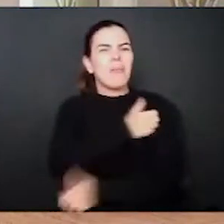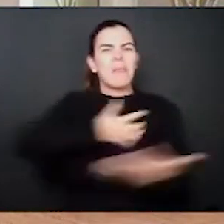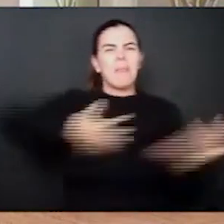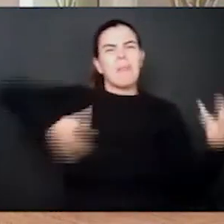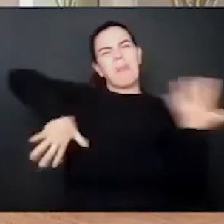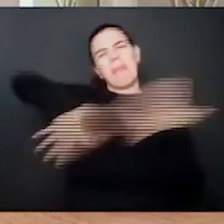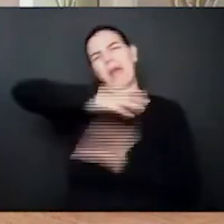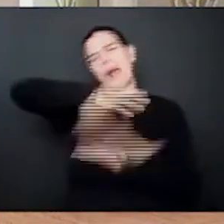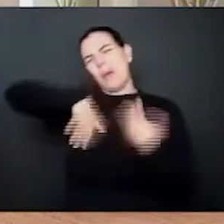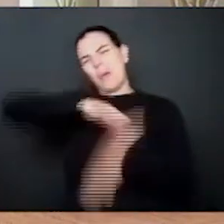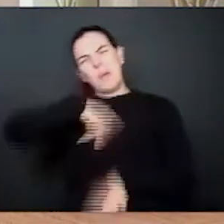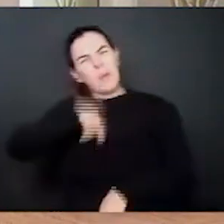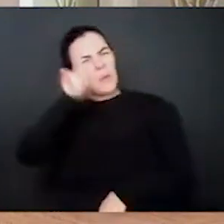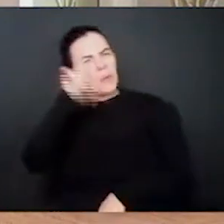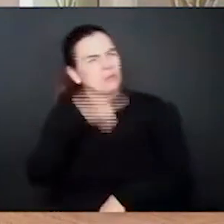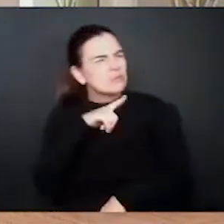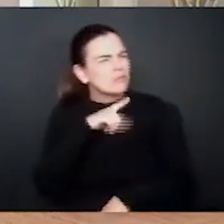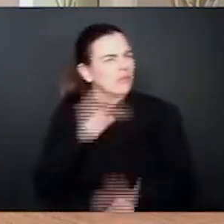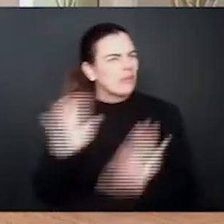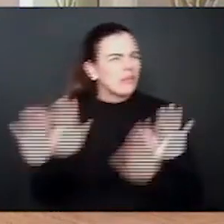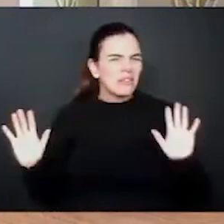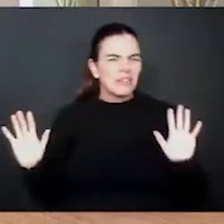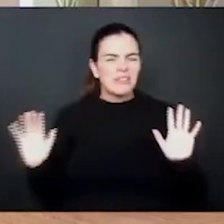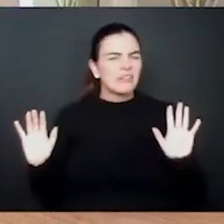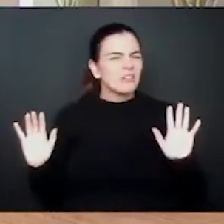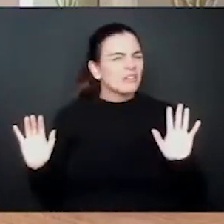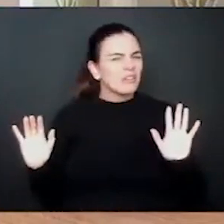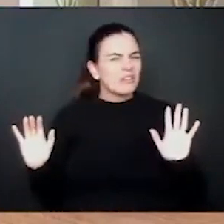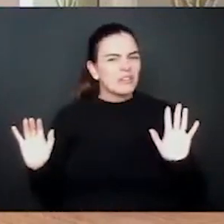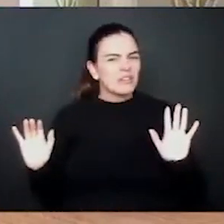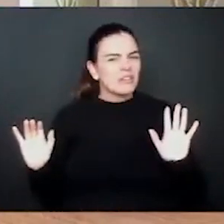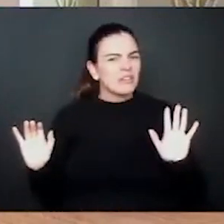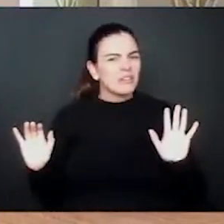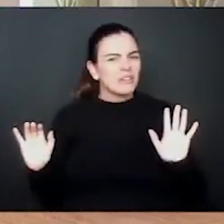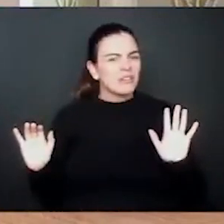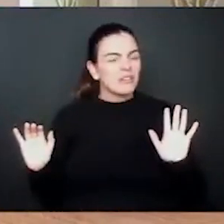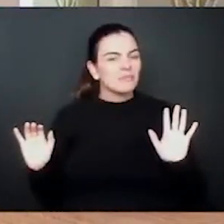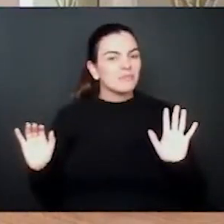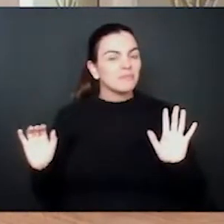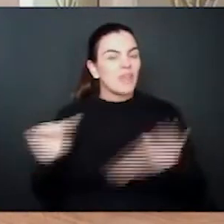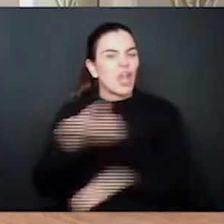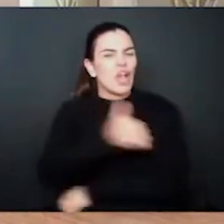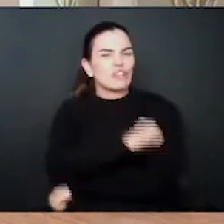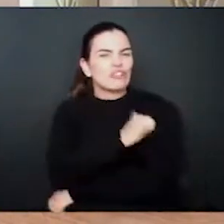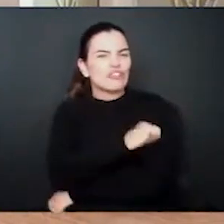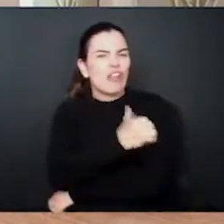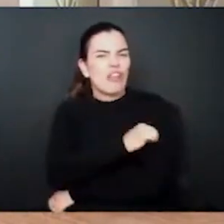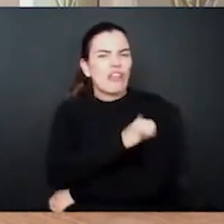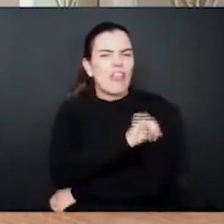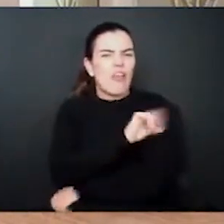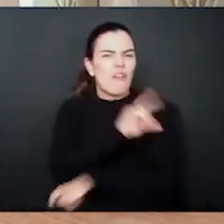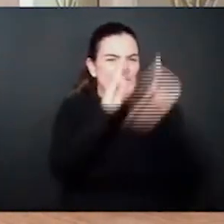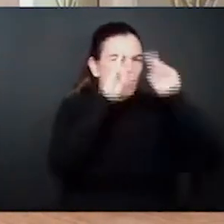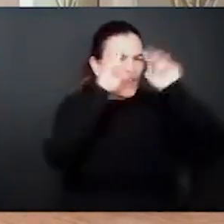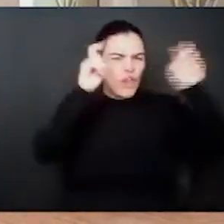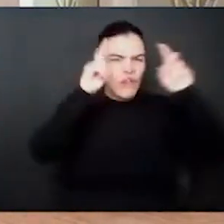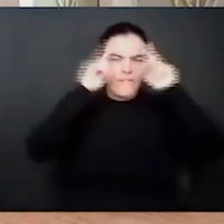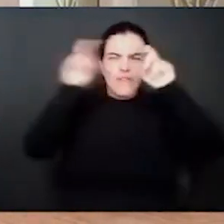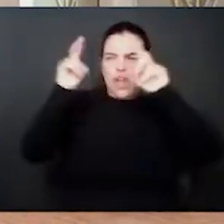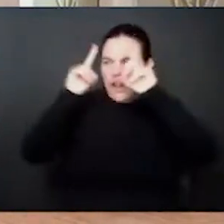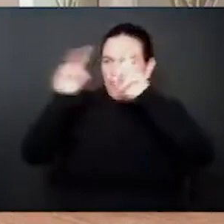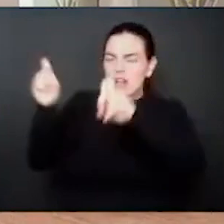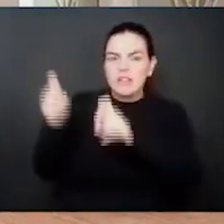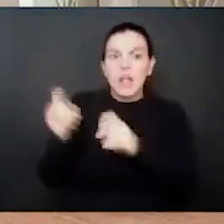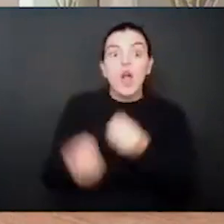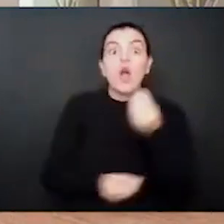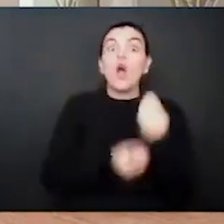Janeiro. Você veja, tomada pela violência, como é que uma mãe que mora no morro